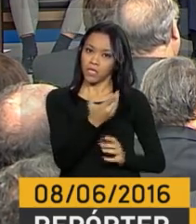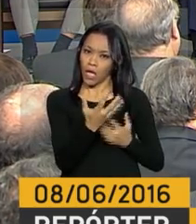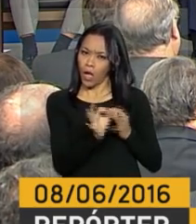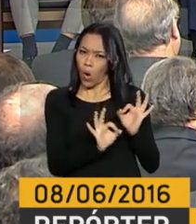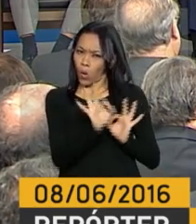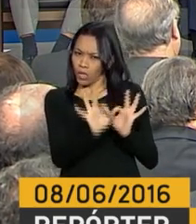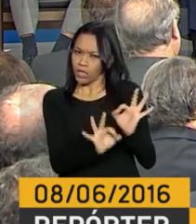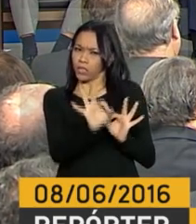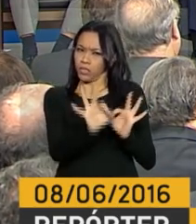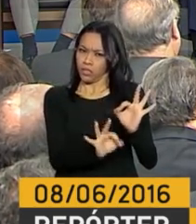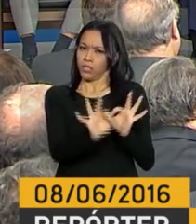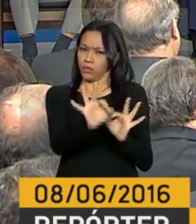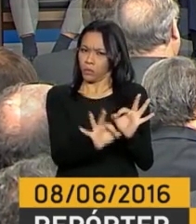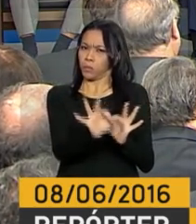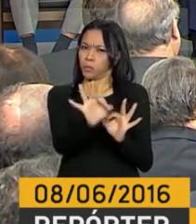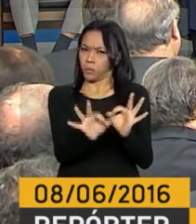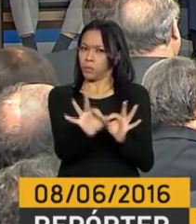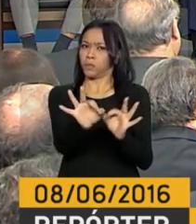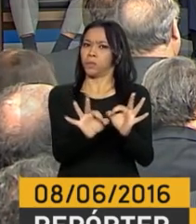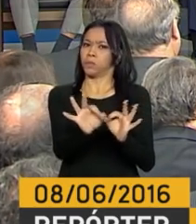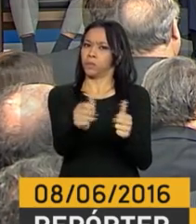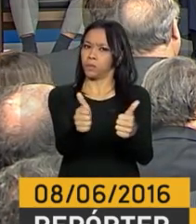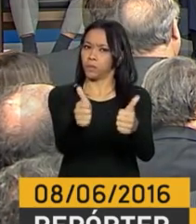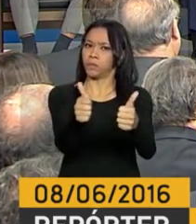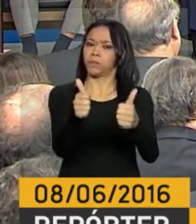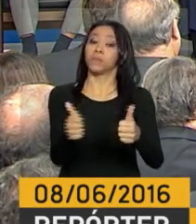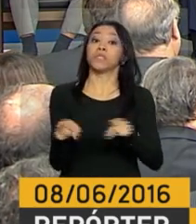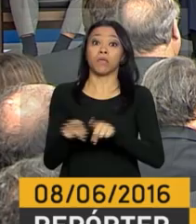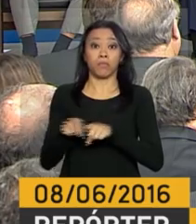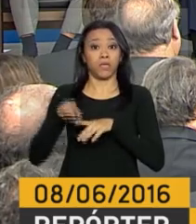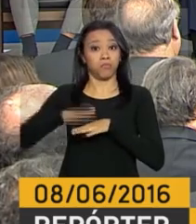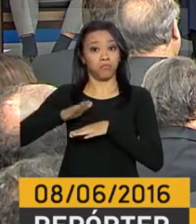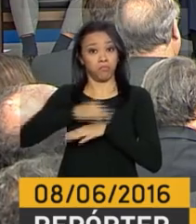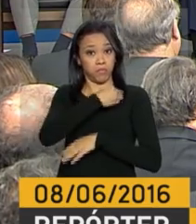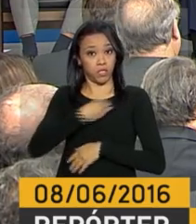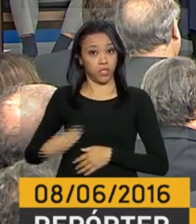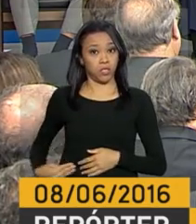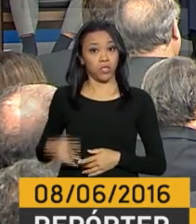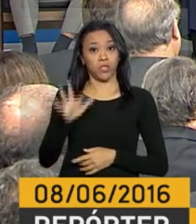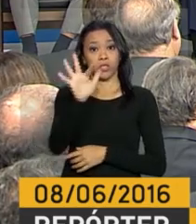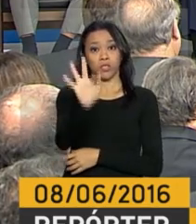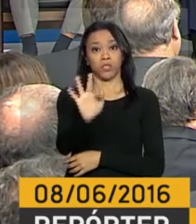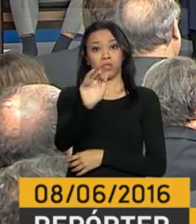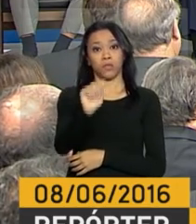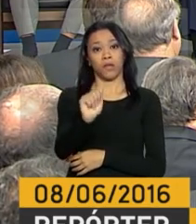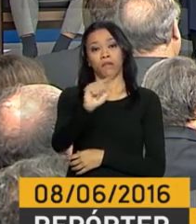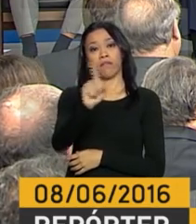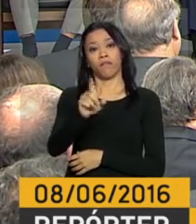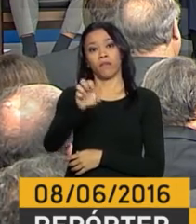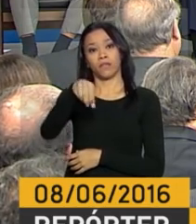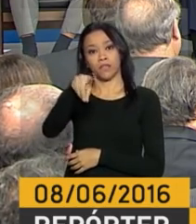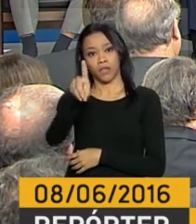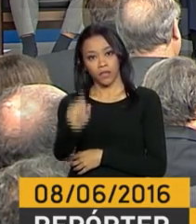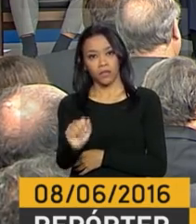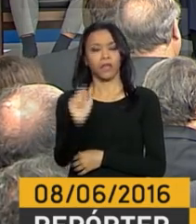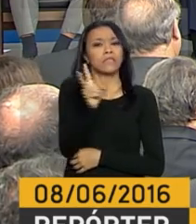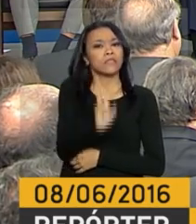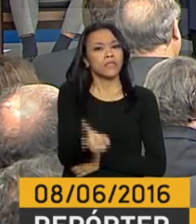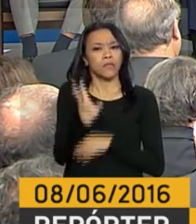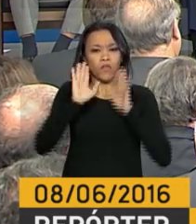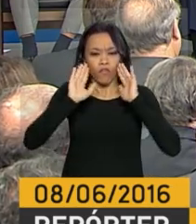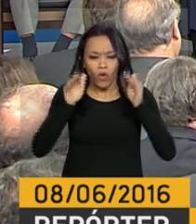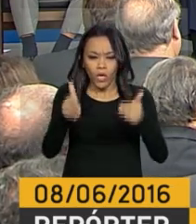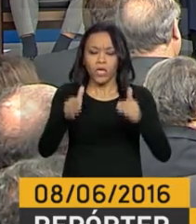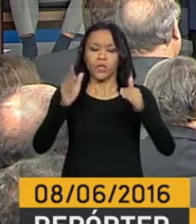estão sendo colocadas tanto por vossa excelência como pelo Ministro da Fazenda sempre está mais no está focando